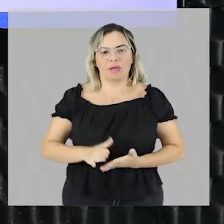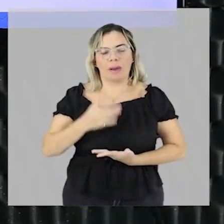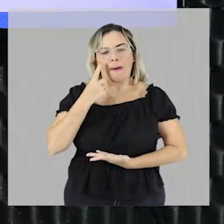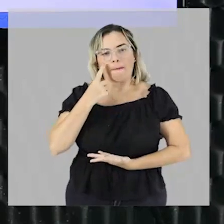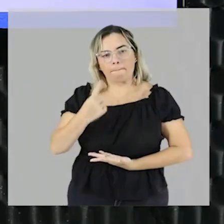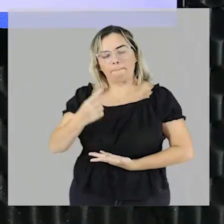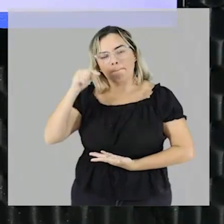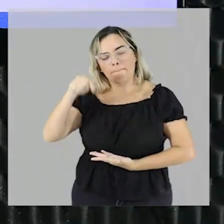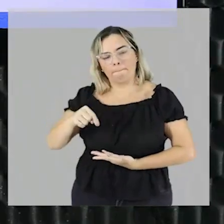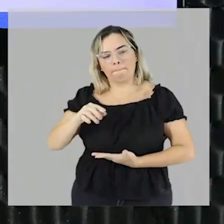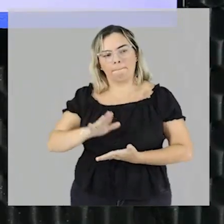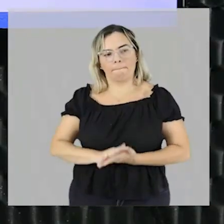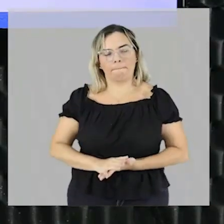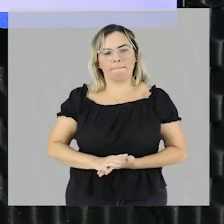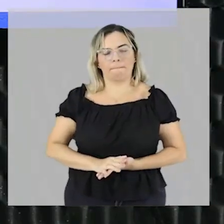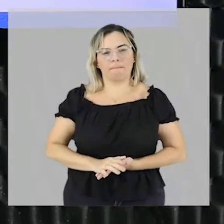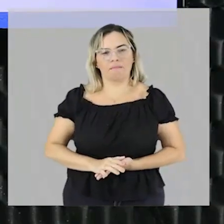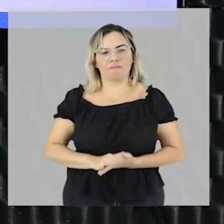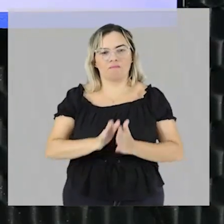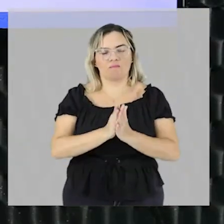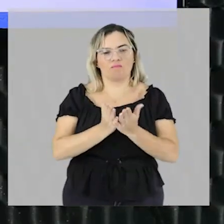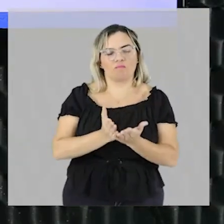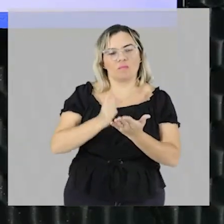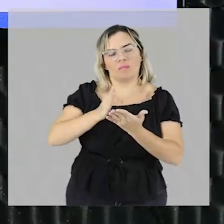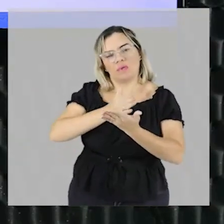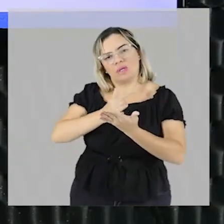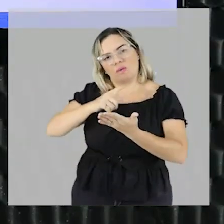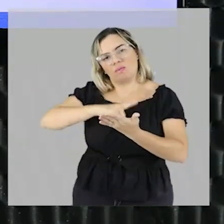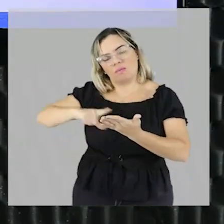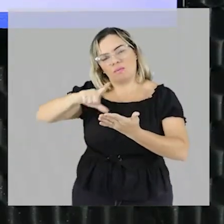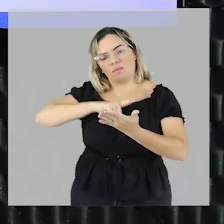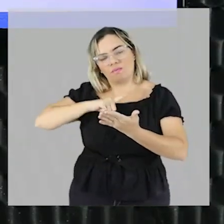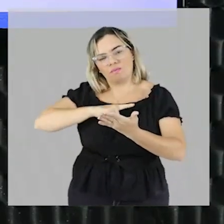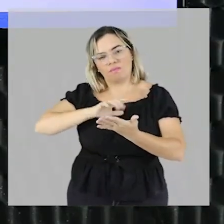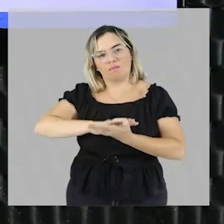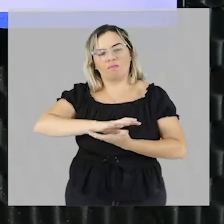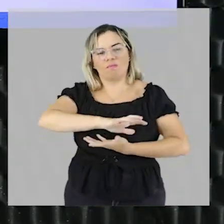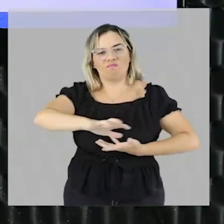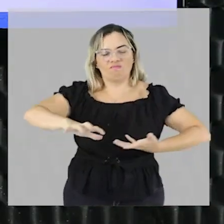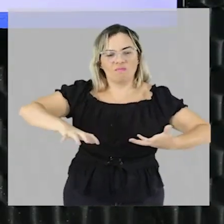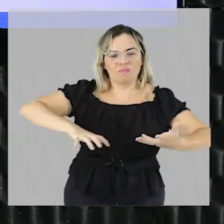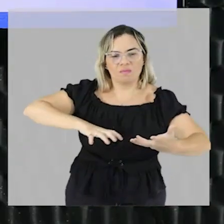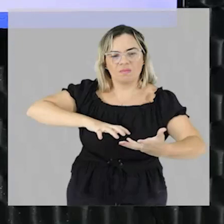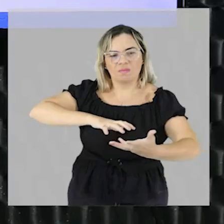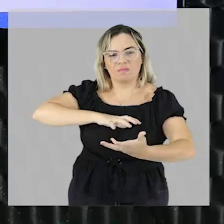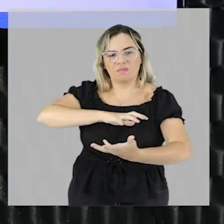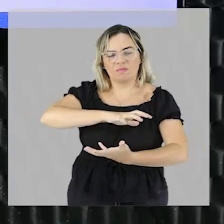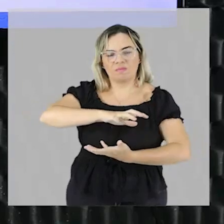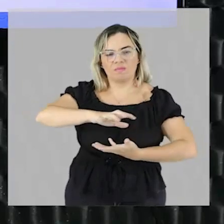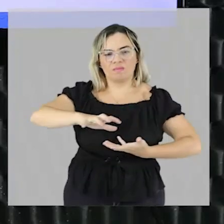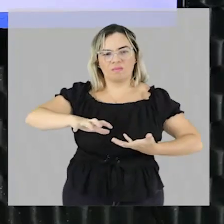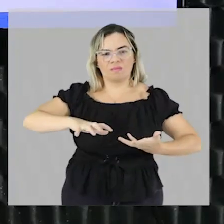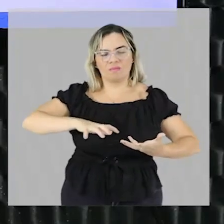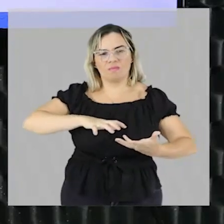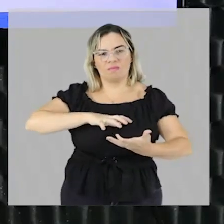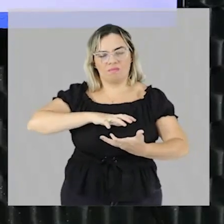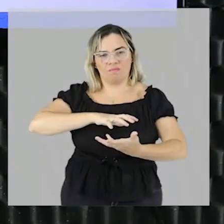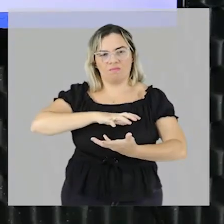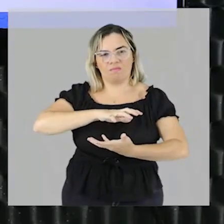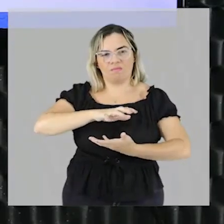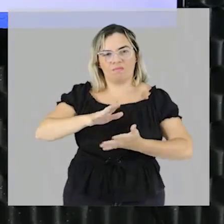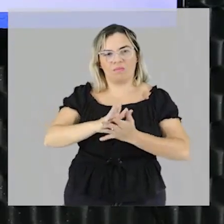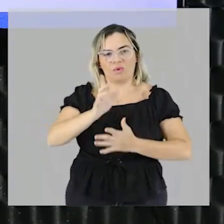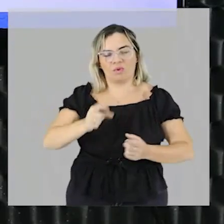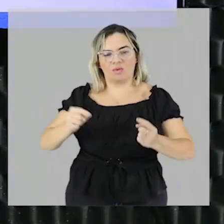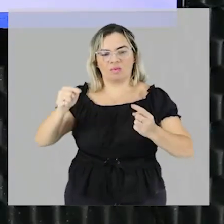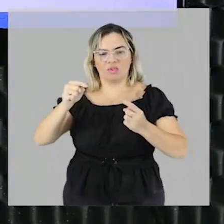Observe que em muitos livros você tem um movimento como acentuadamente de